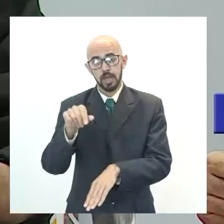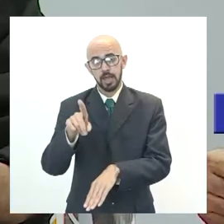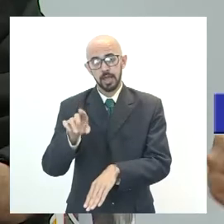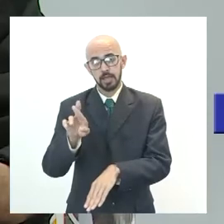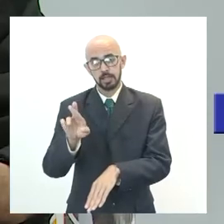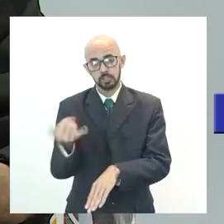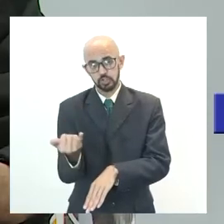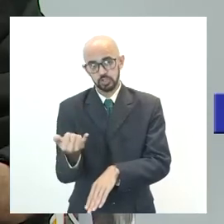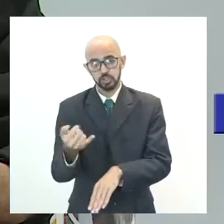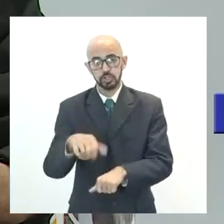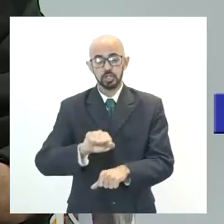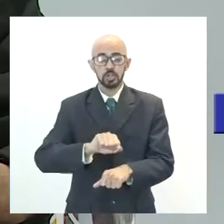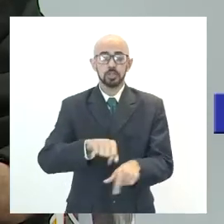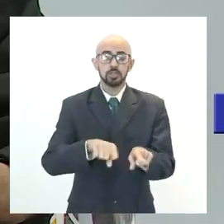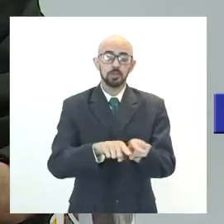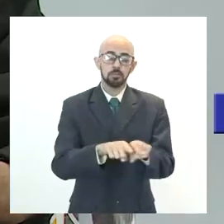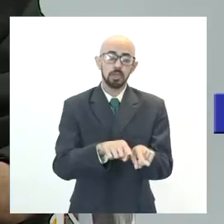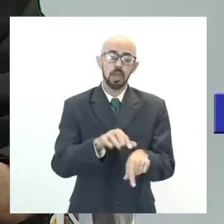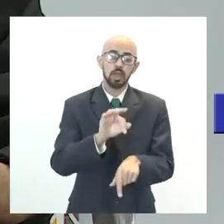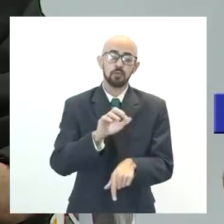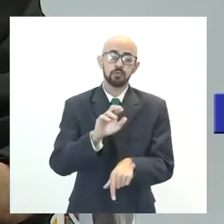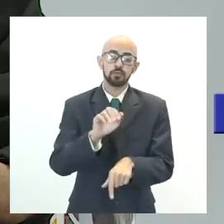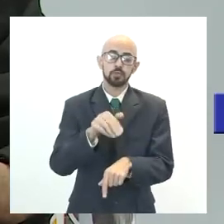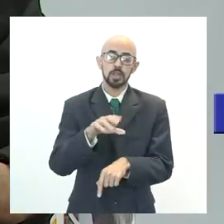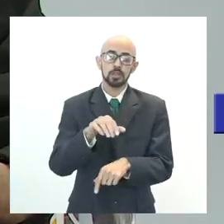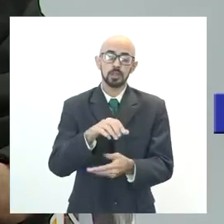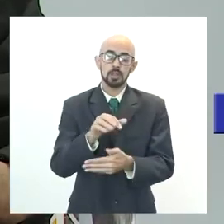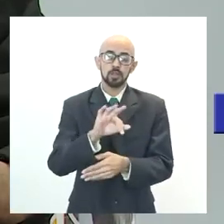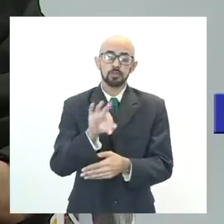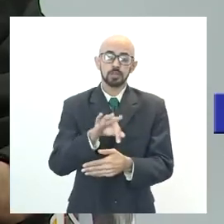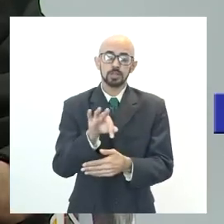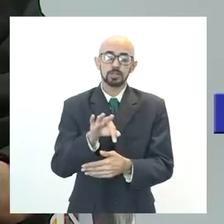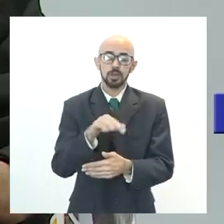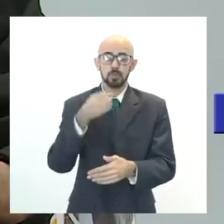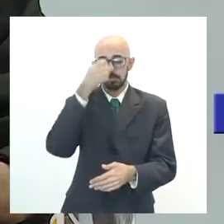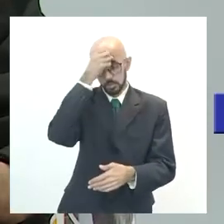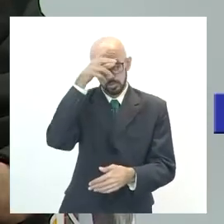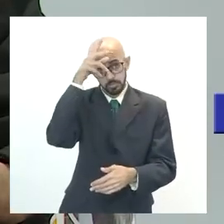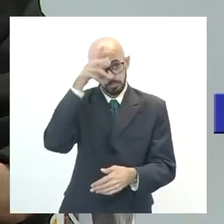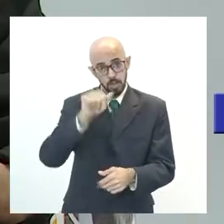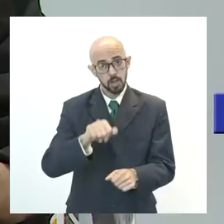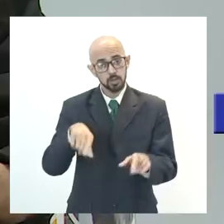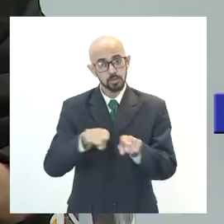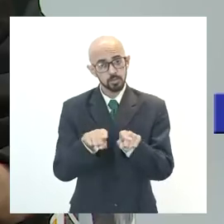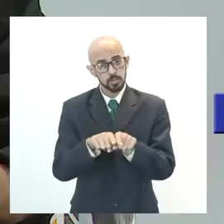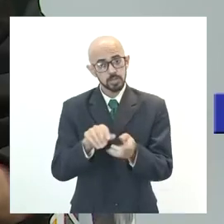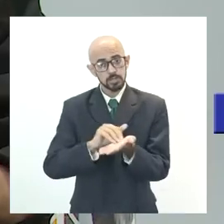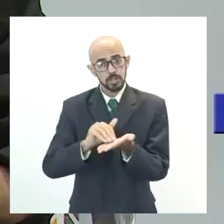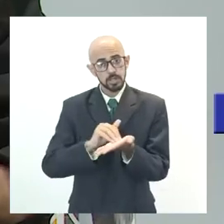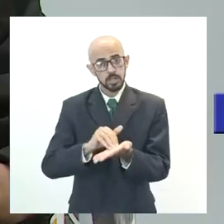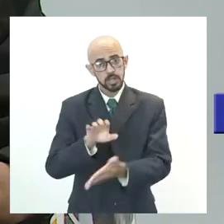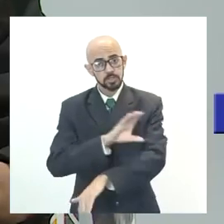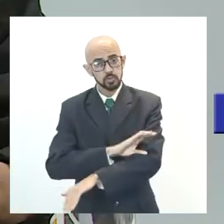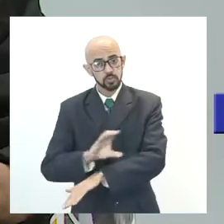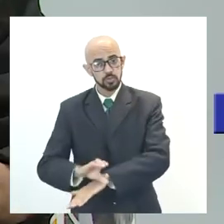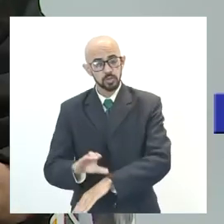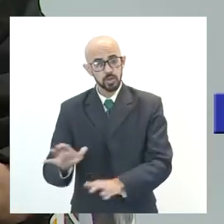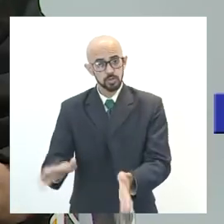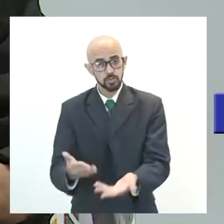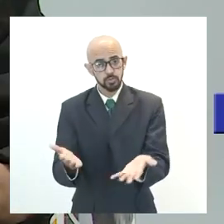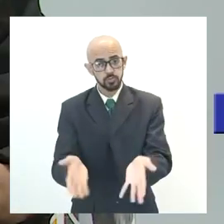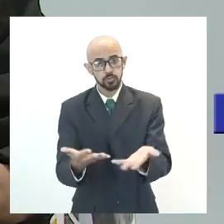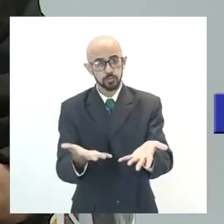Theatro Municipal e atividade é implementadas pela Secretaria de Cultura e através de incentivos culturais